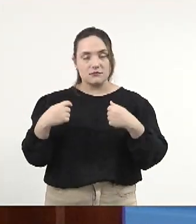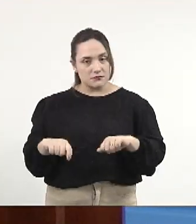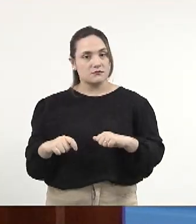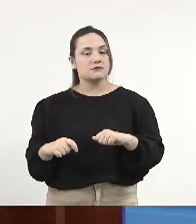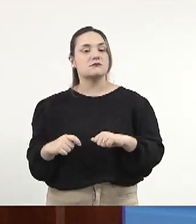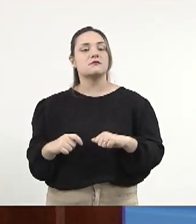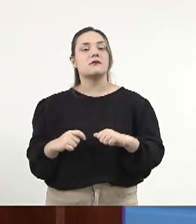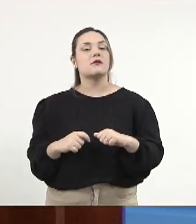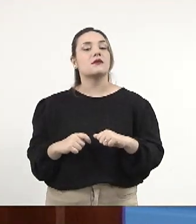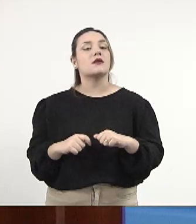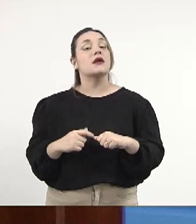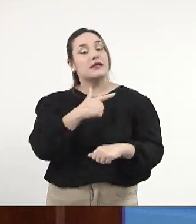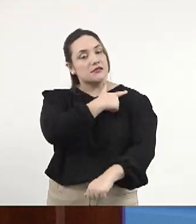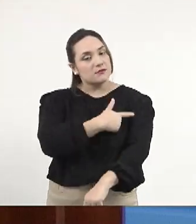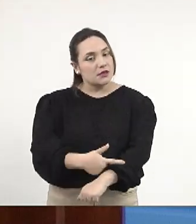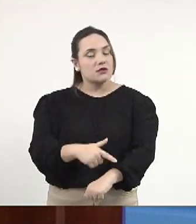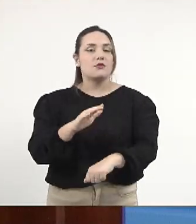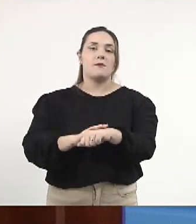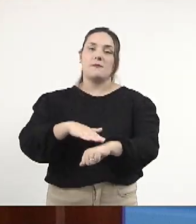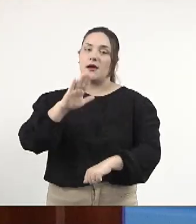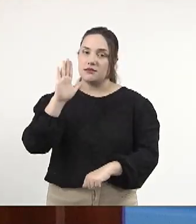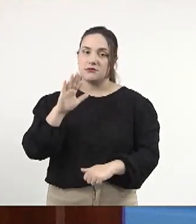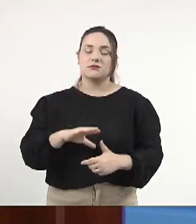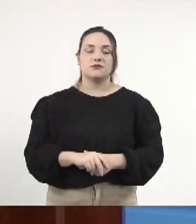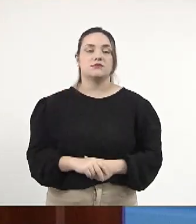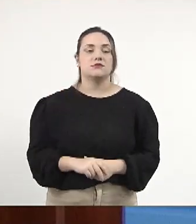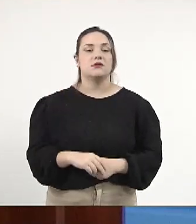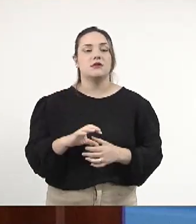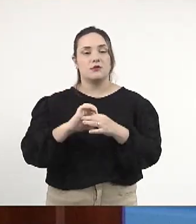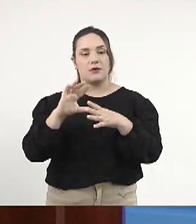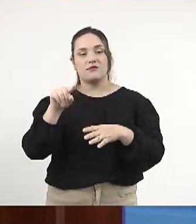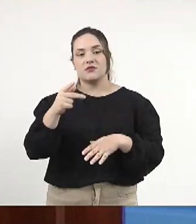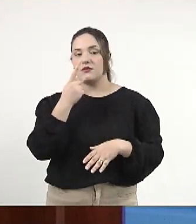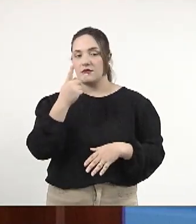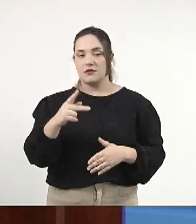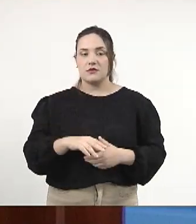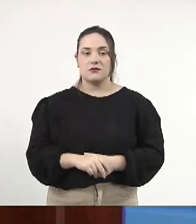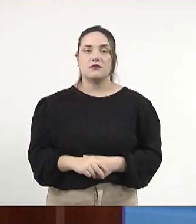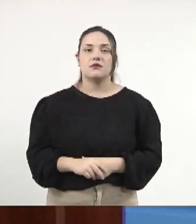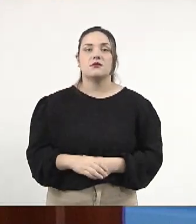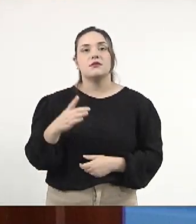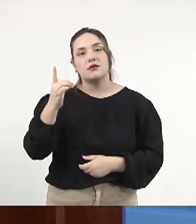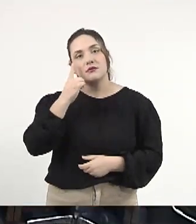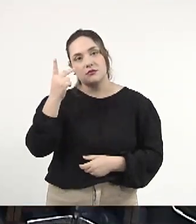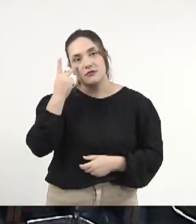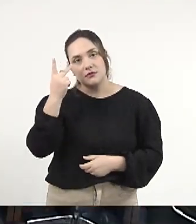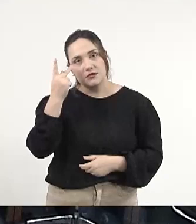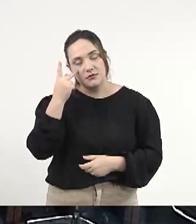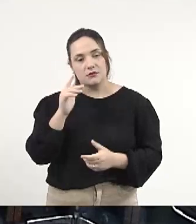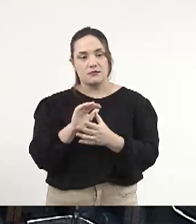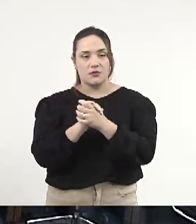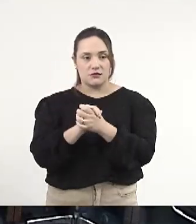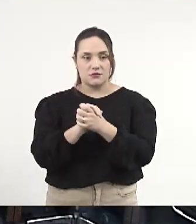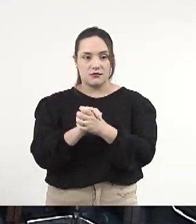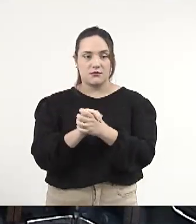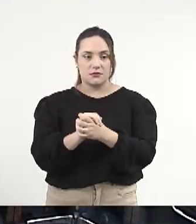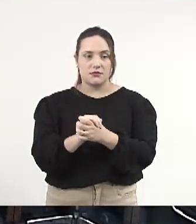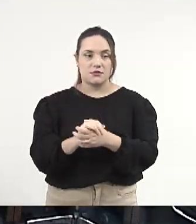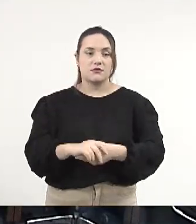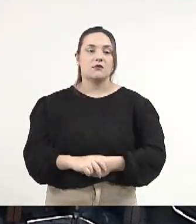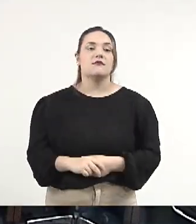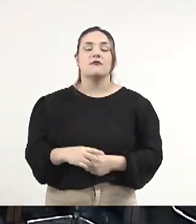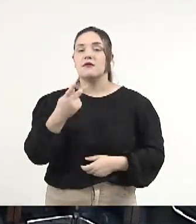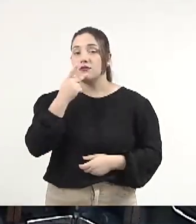tratadas com mais respeito. Concedo a parte a Vossa Excelência. Deputado Pedro Queiro, parabéns. Quero parabenizar a Vossa Excelência